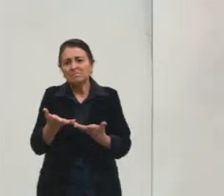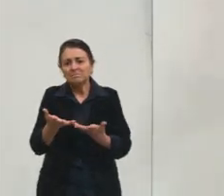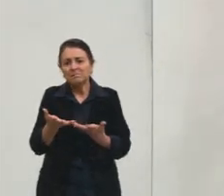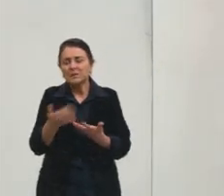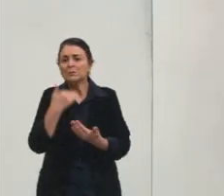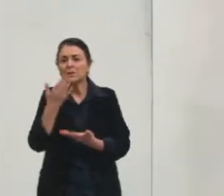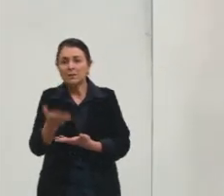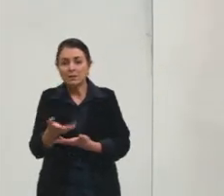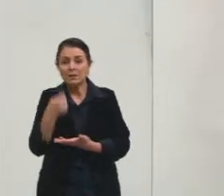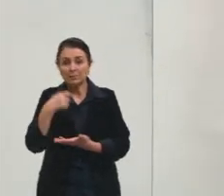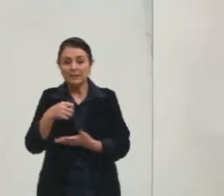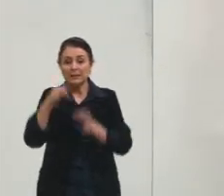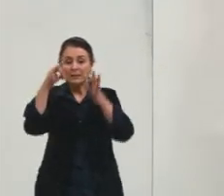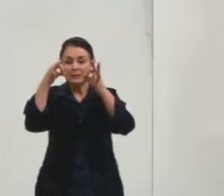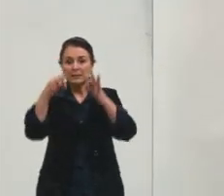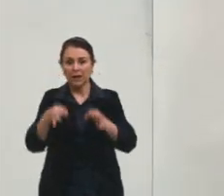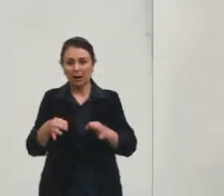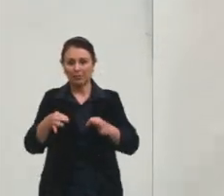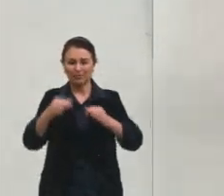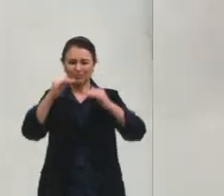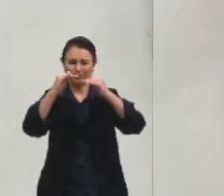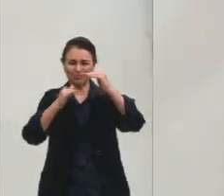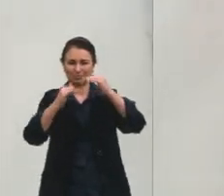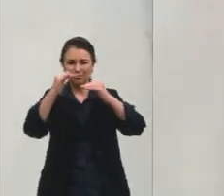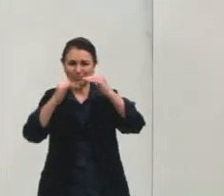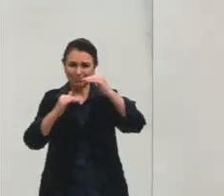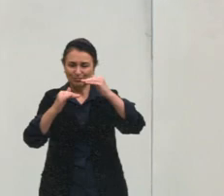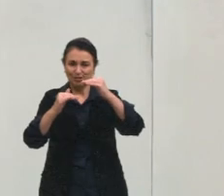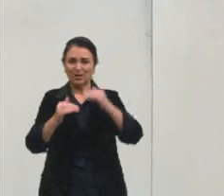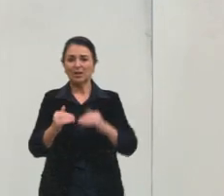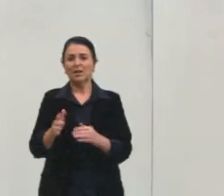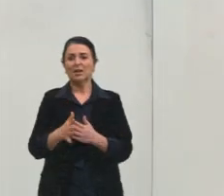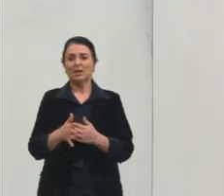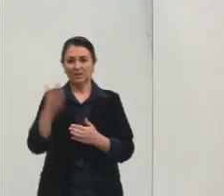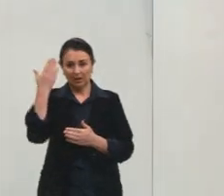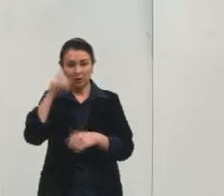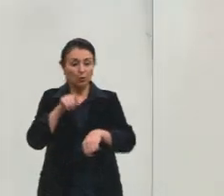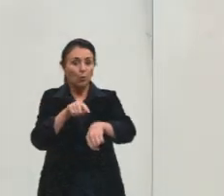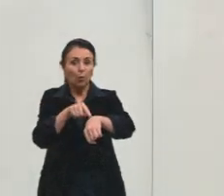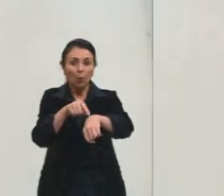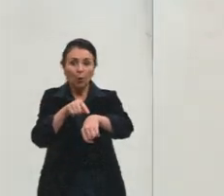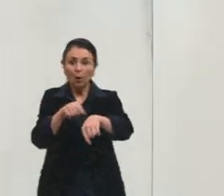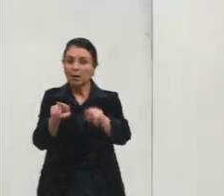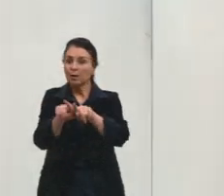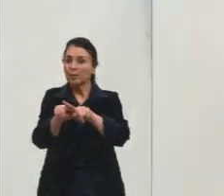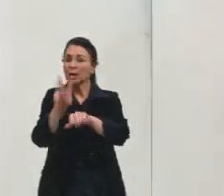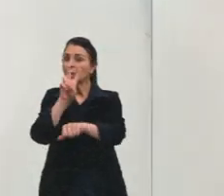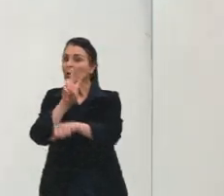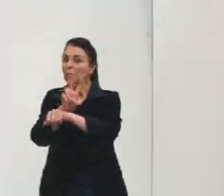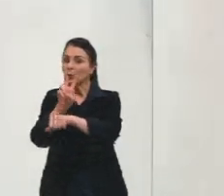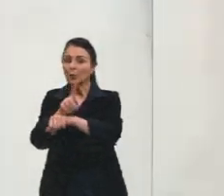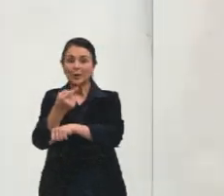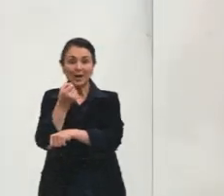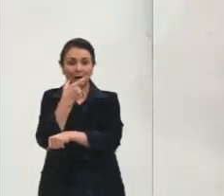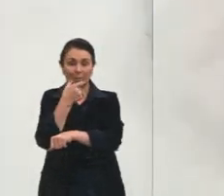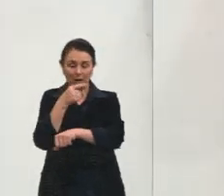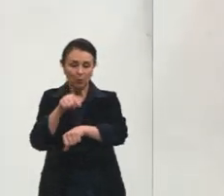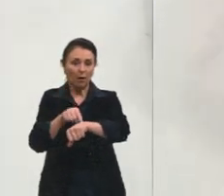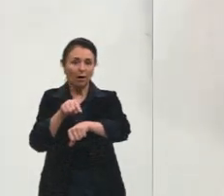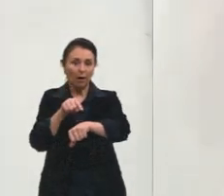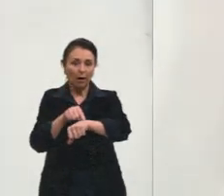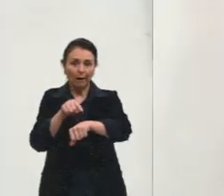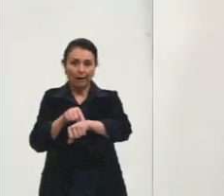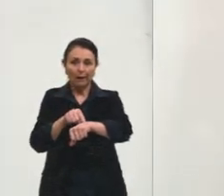então tudo isso desequilibra tá não toma no horário certo isso acontece muito também estou vendo aí